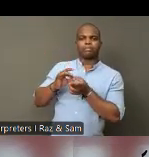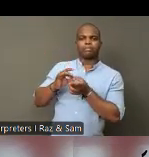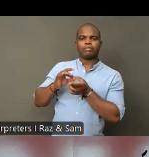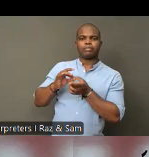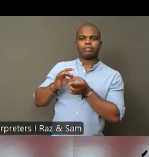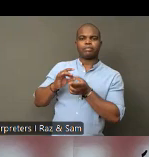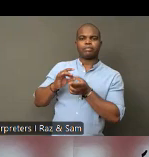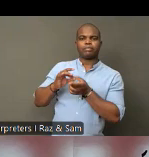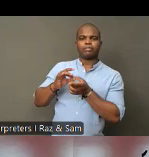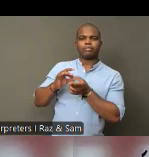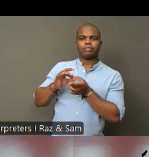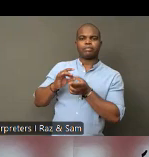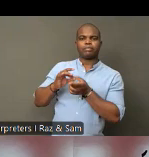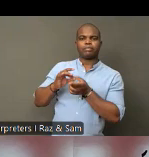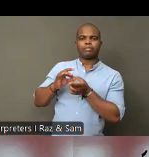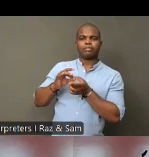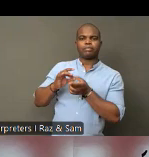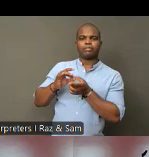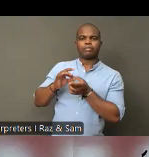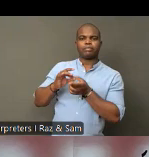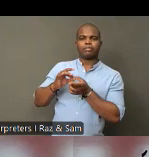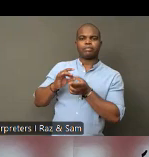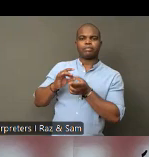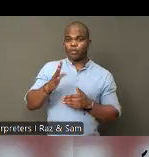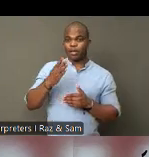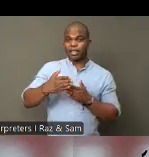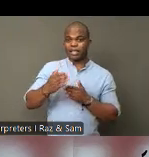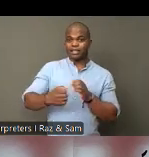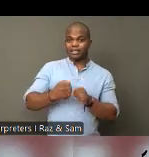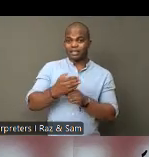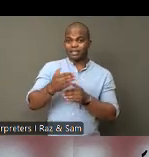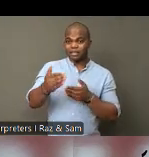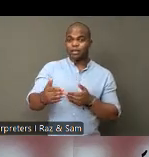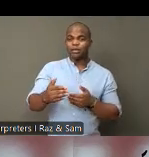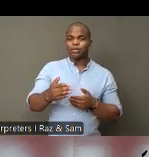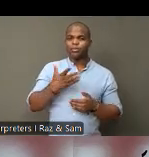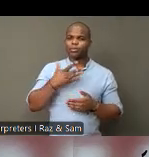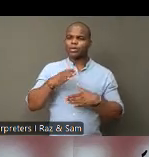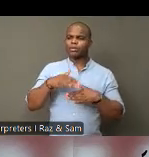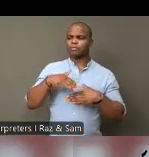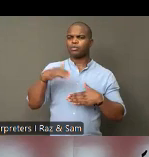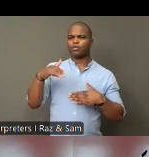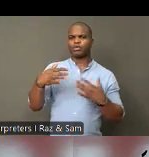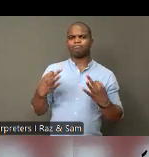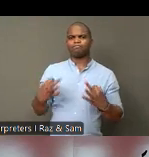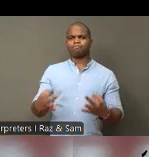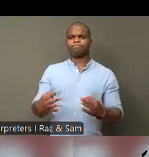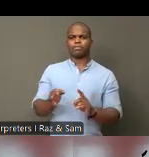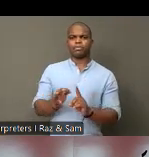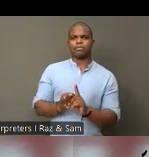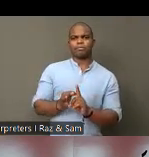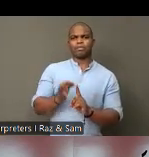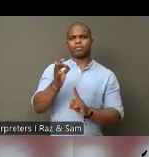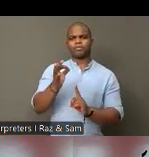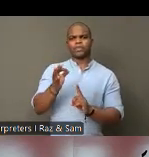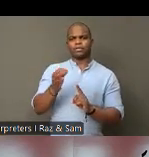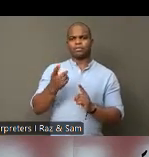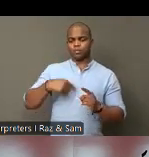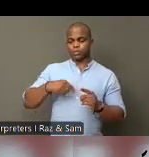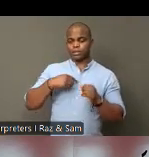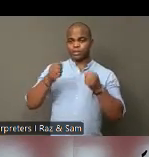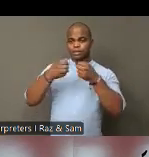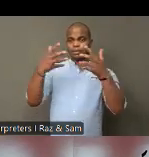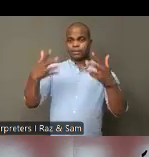registros eletrónicos e um dos desafios nas comunidades rurais é que eles têm registros em papel e agora estamos adotando